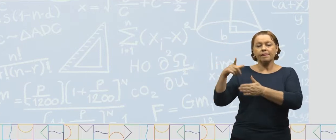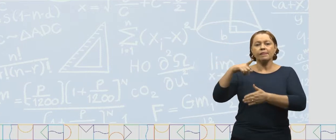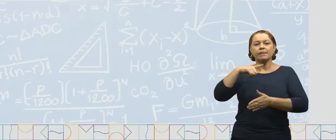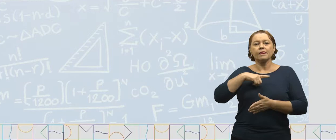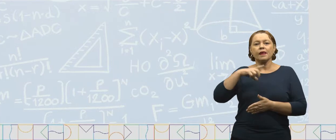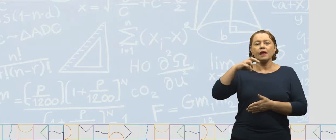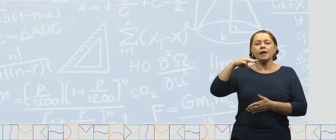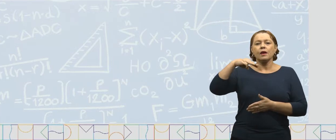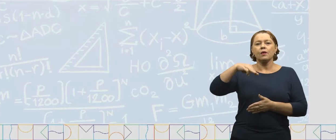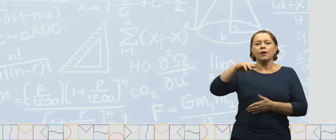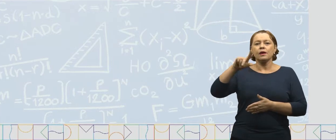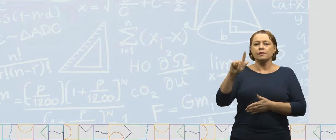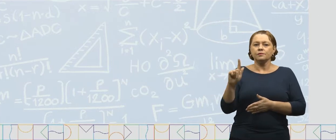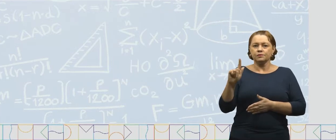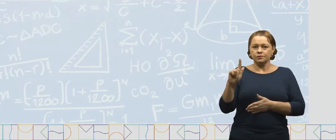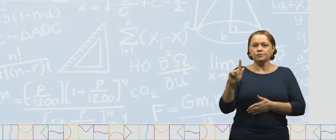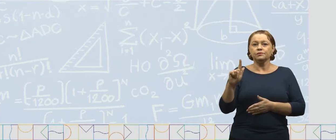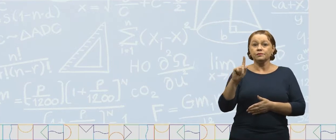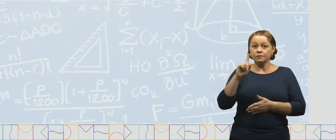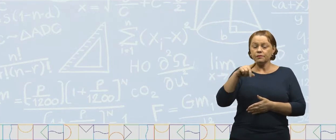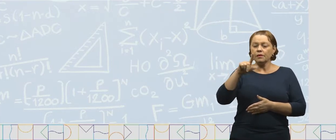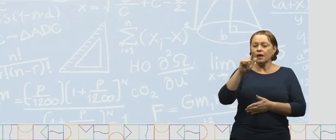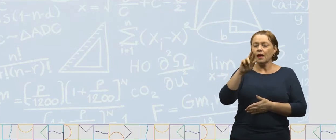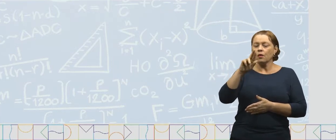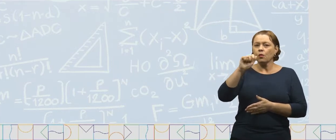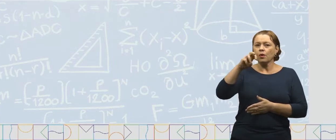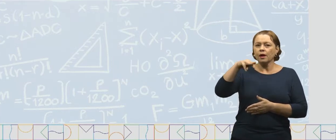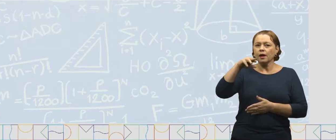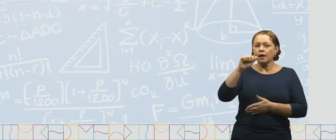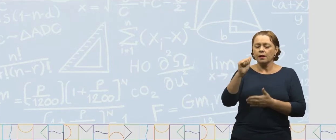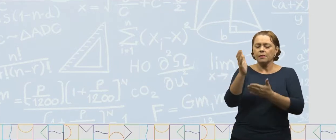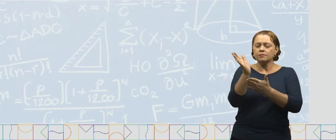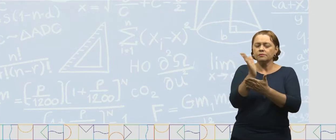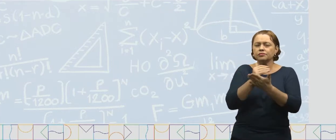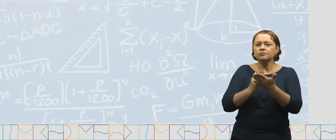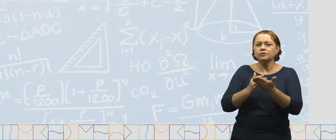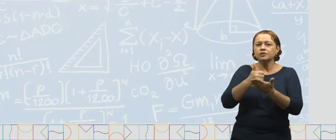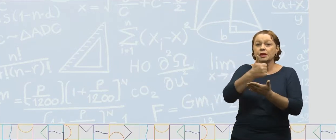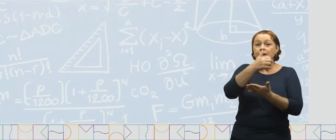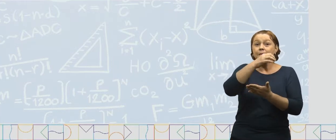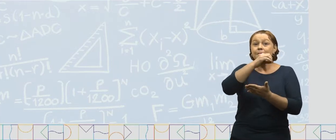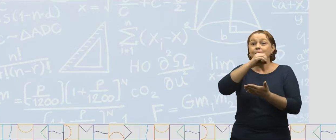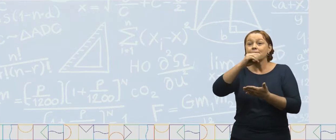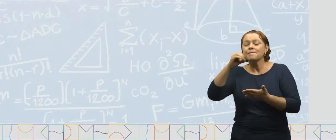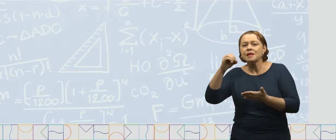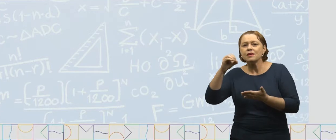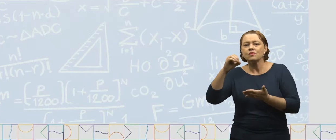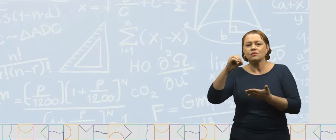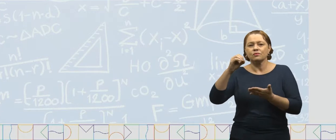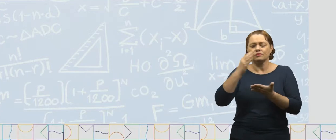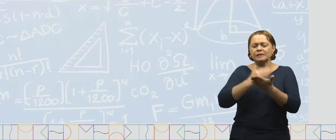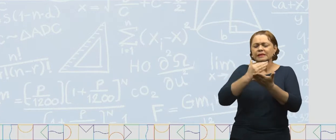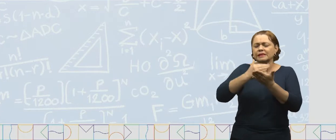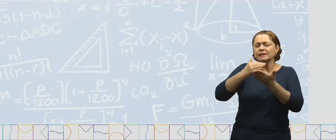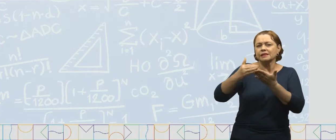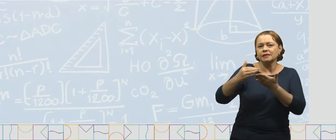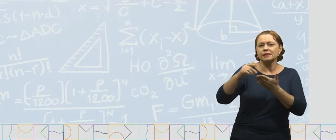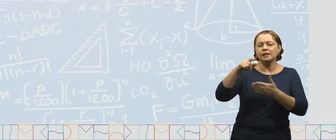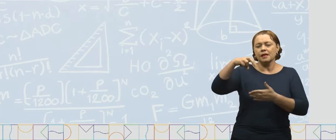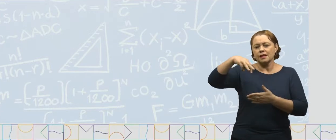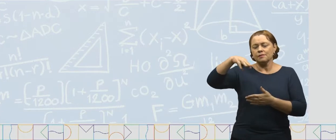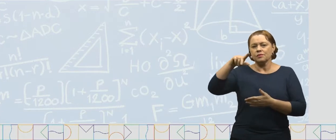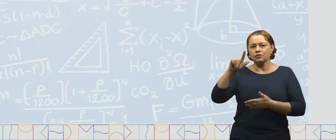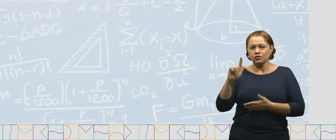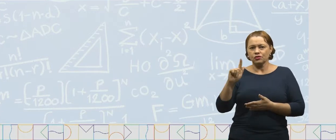o miligrama, que é o grama dividido em 1000 partes, que tem como símbolo as